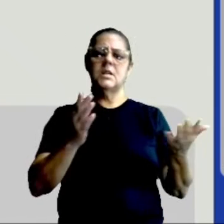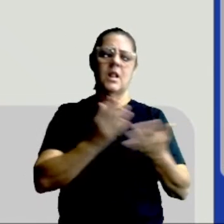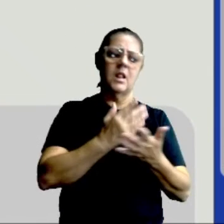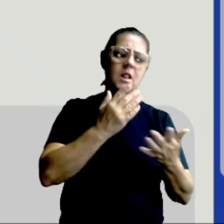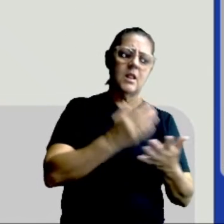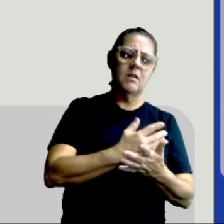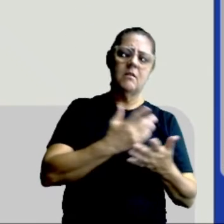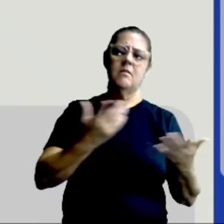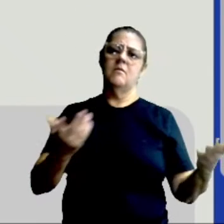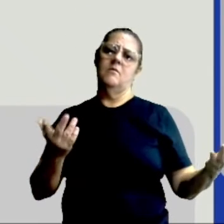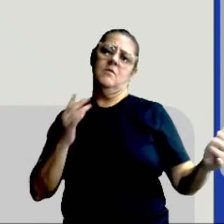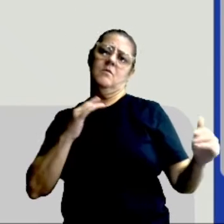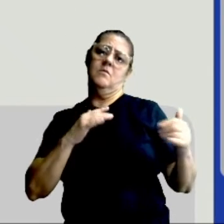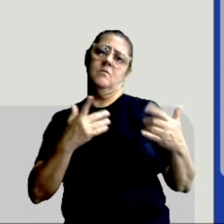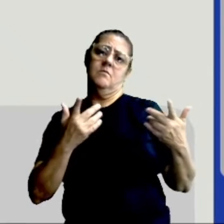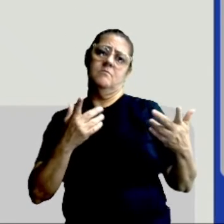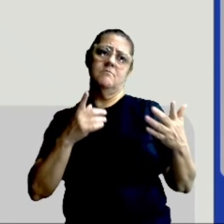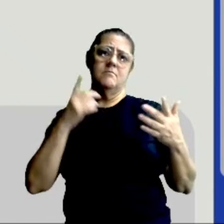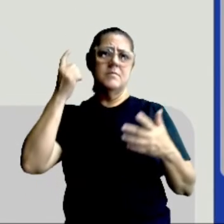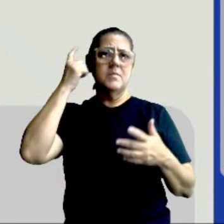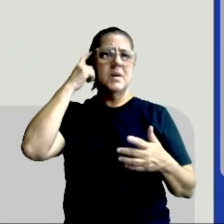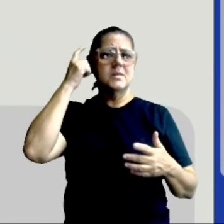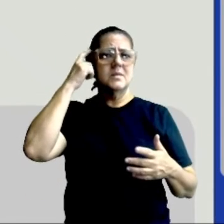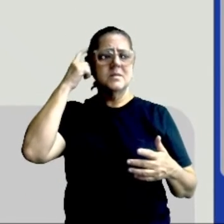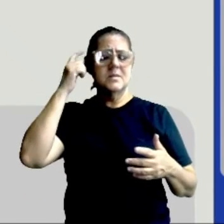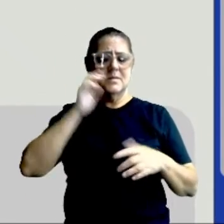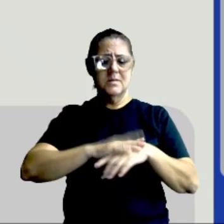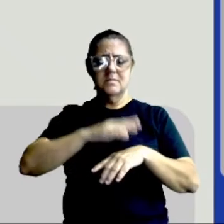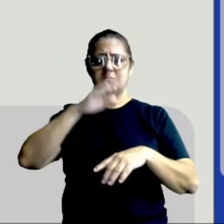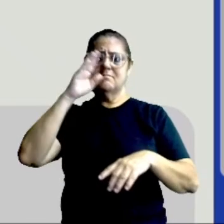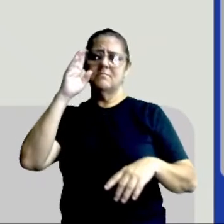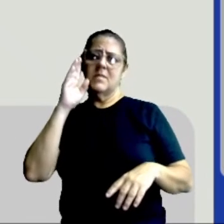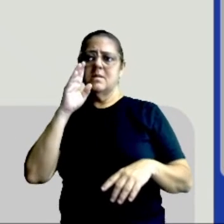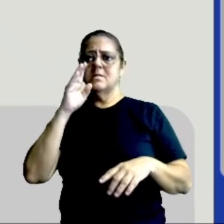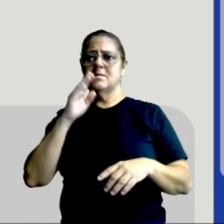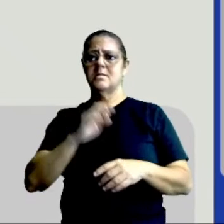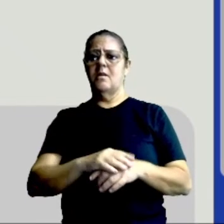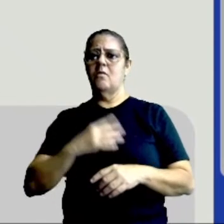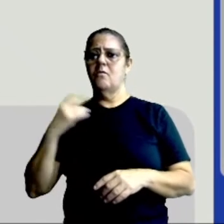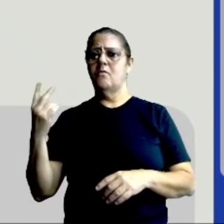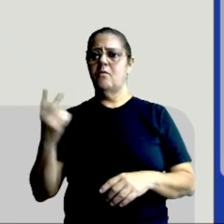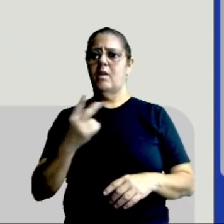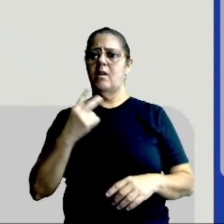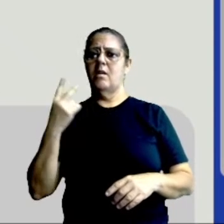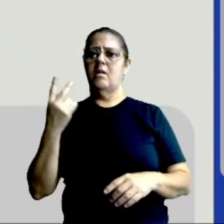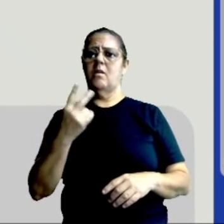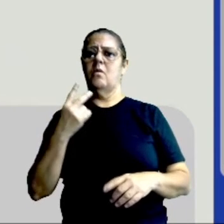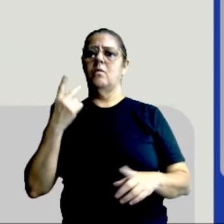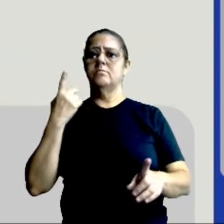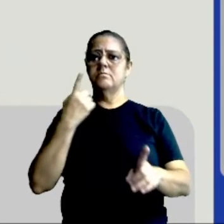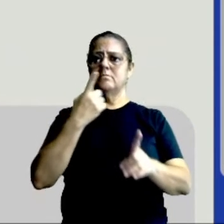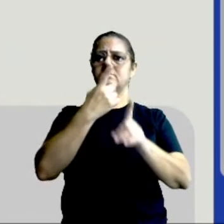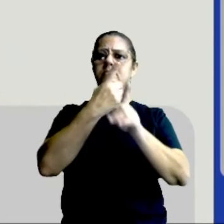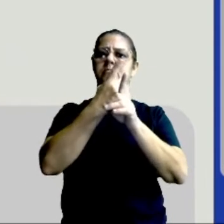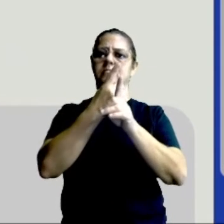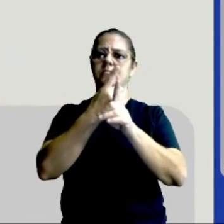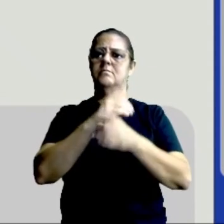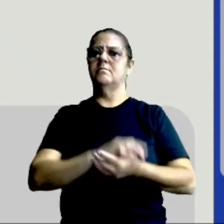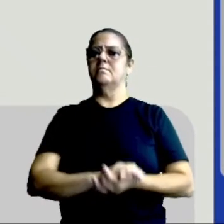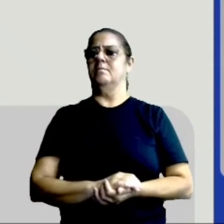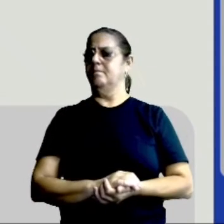na internet, para fazer a sua mente, ó, pensar mais e chegar nesses valores desconhecidos, assim como a gente está fazendo